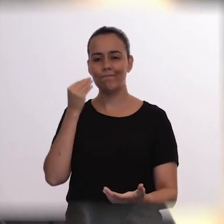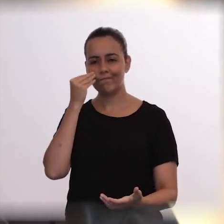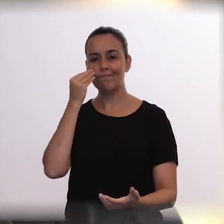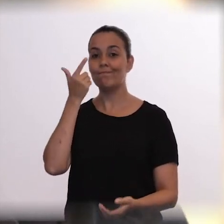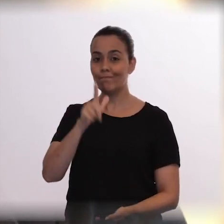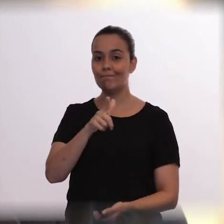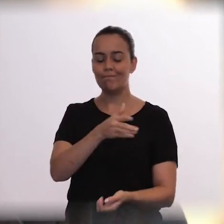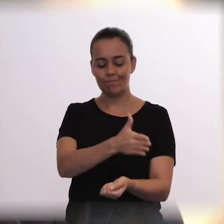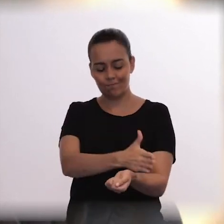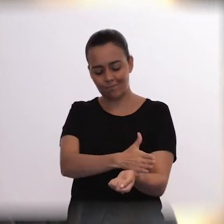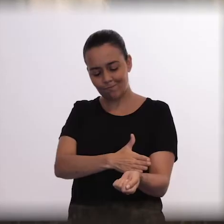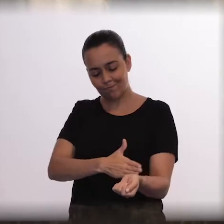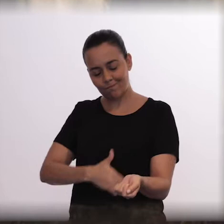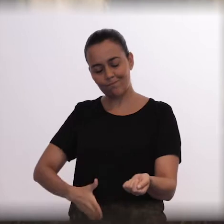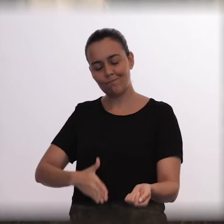tentando de novo.